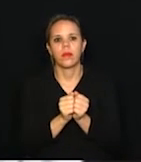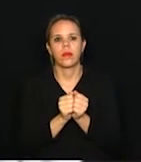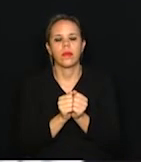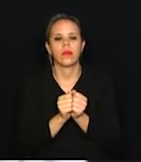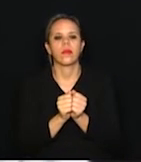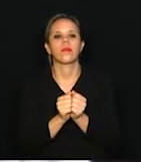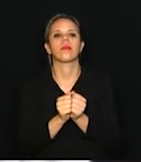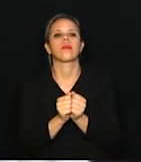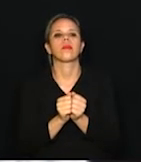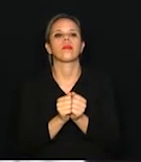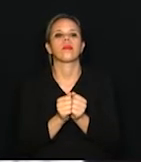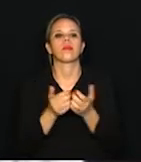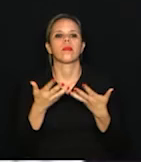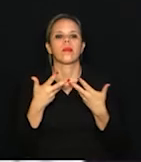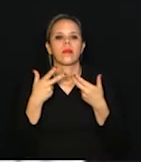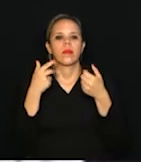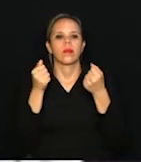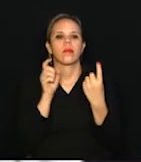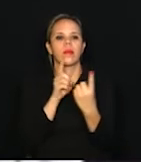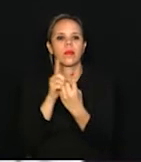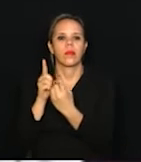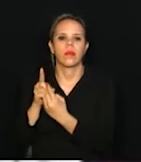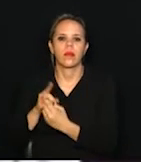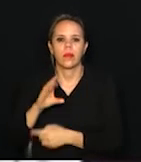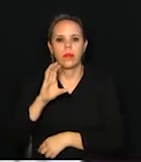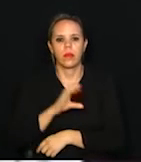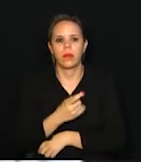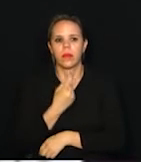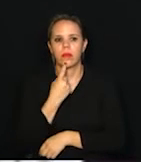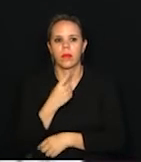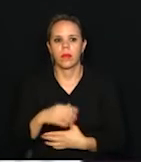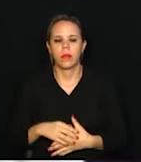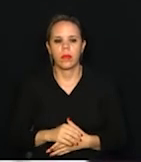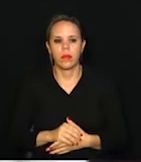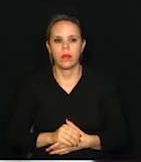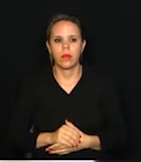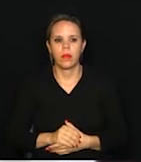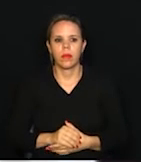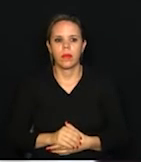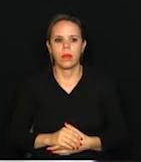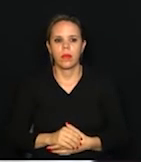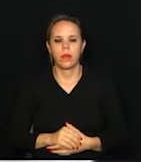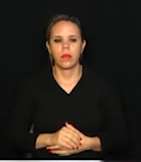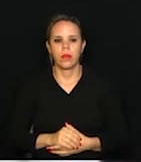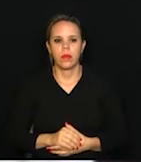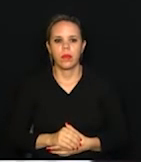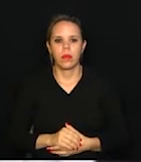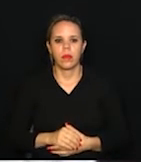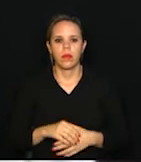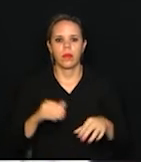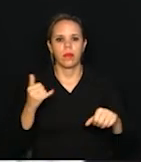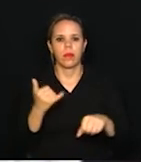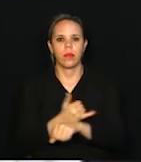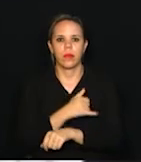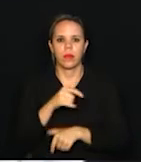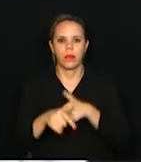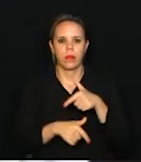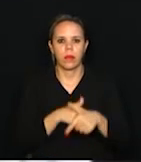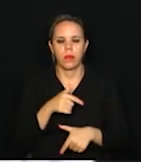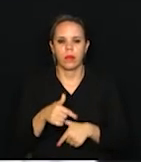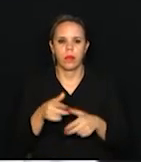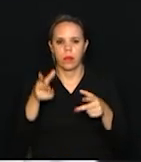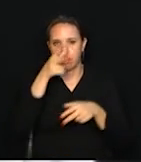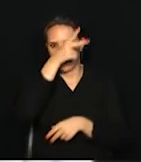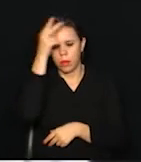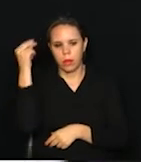para melhorarmos o atendimento ao cidadão campineiro e toda a questão da infraestrutura e dos serviços